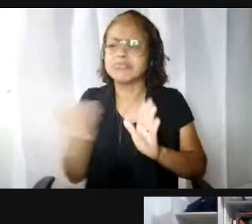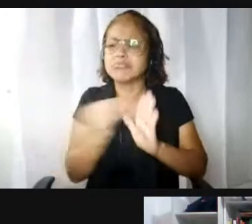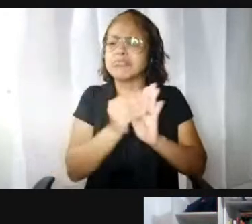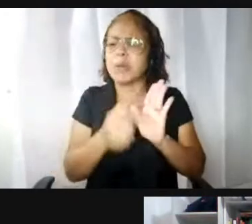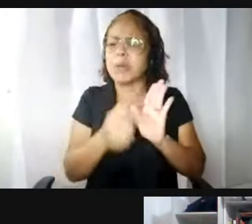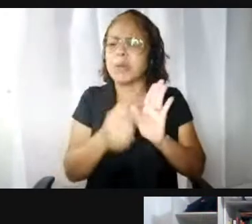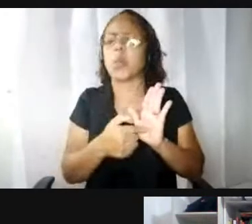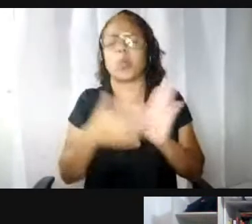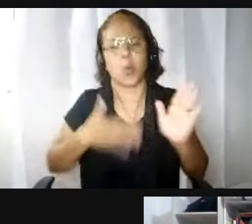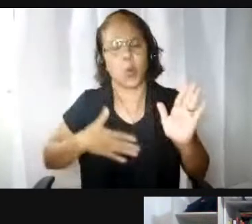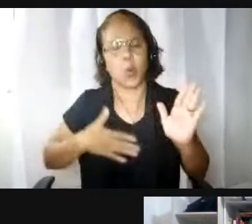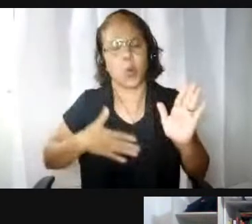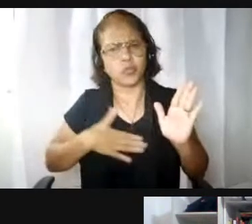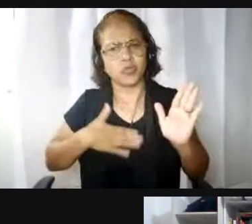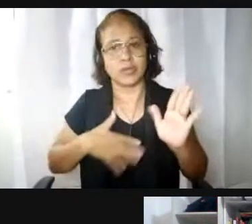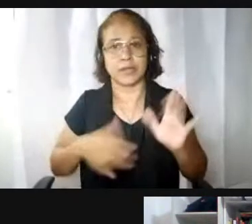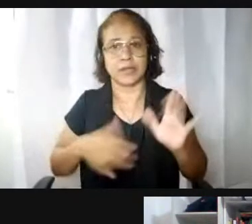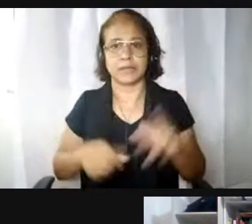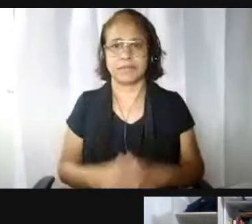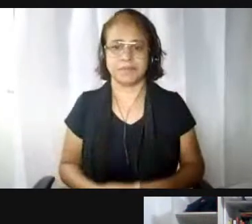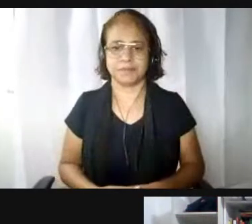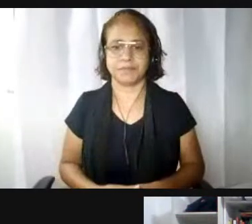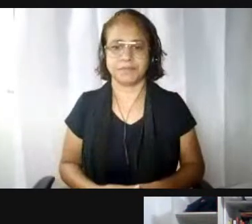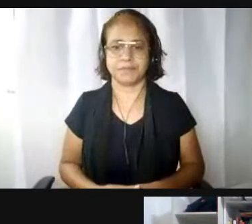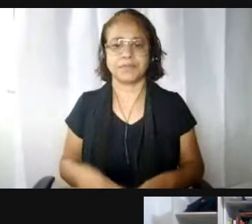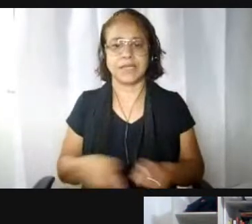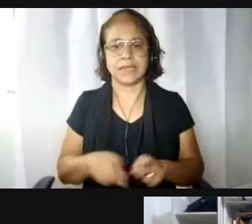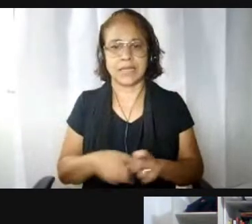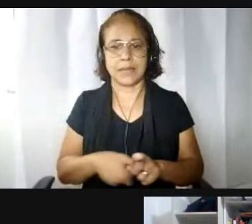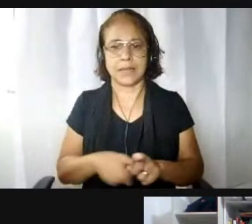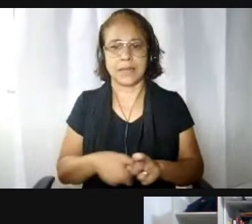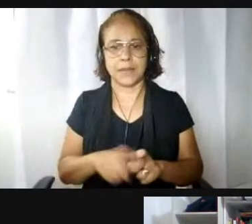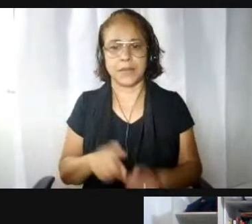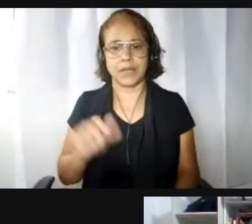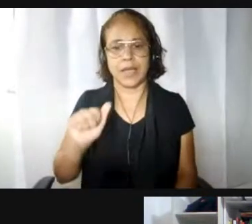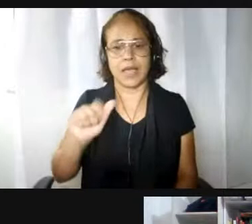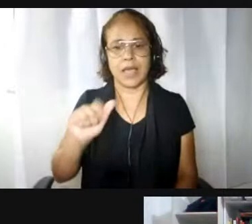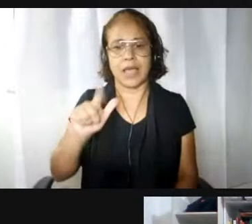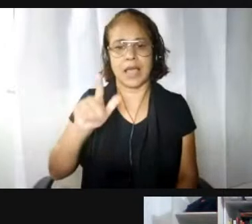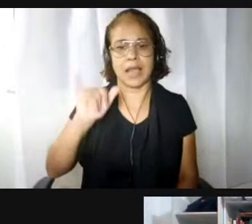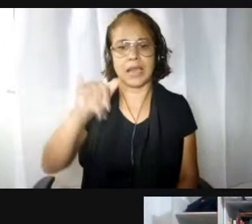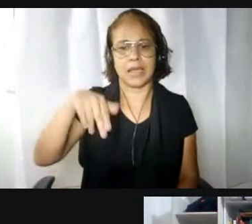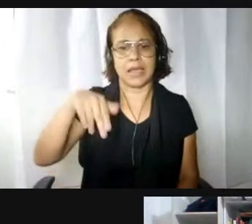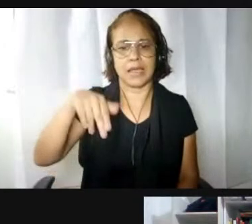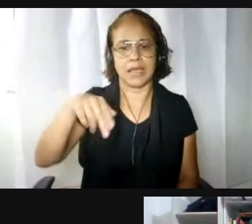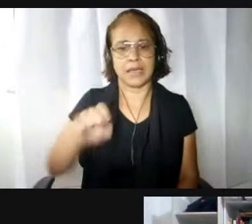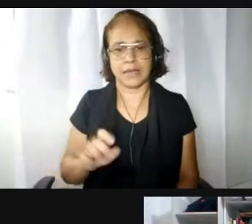às 6h57. Tá aqui. Primeiro ela faz um comentário, né?